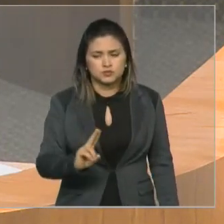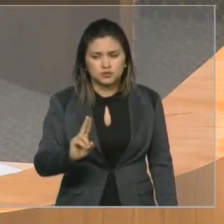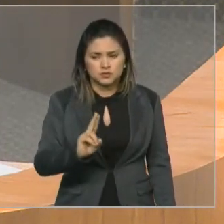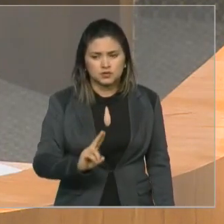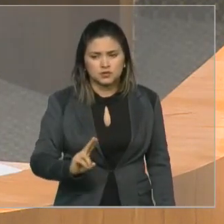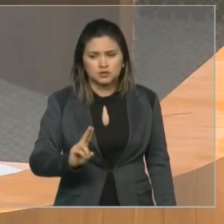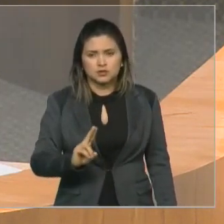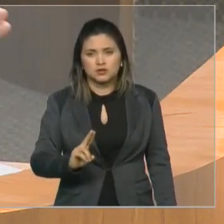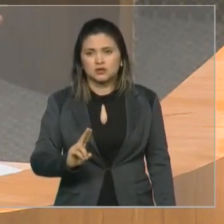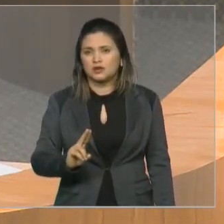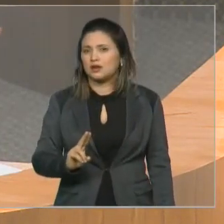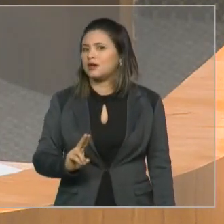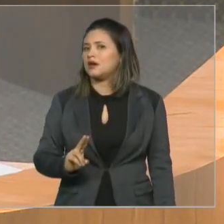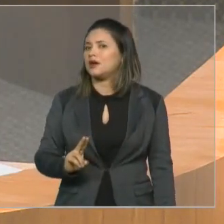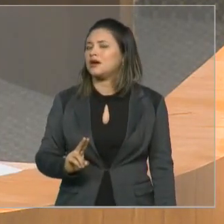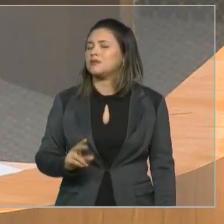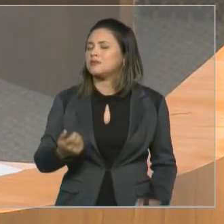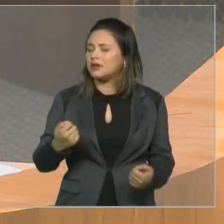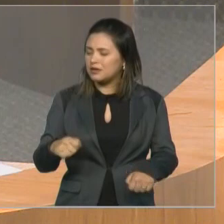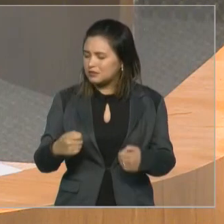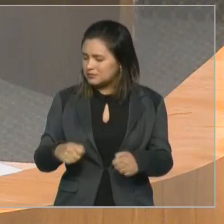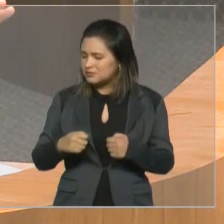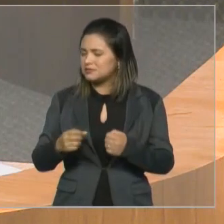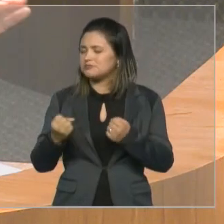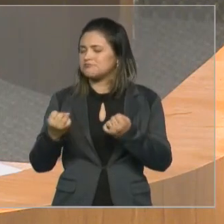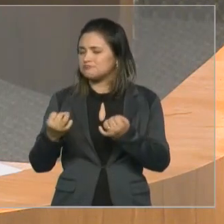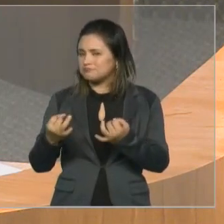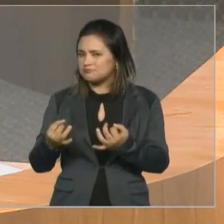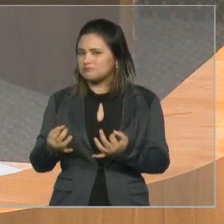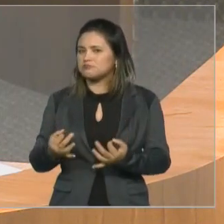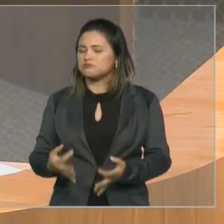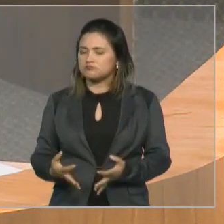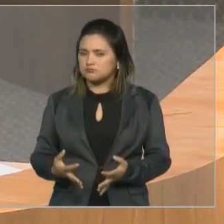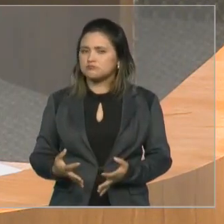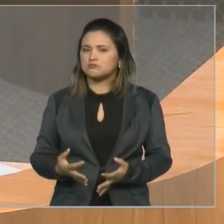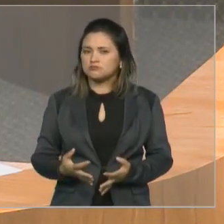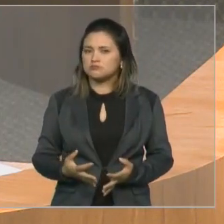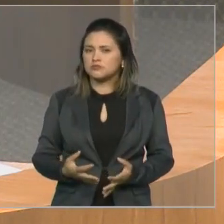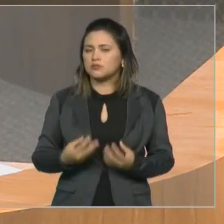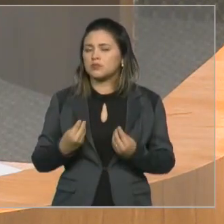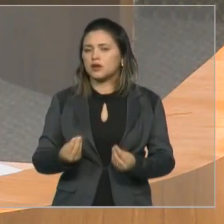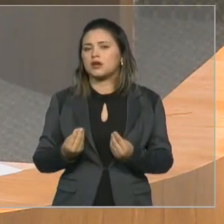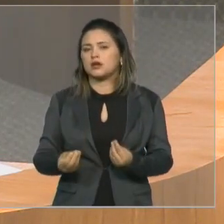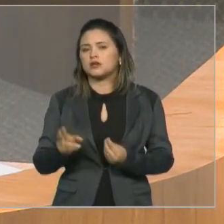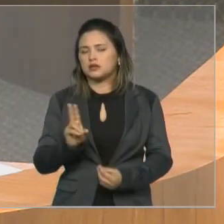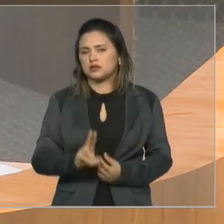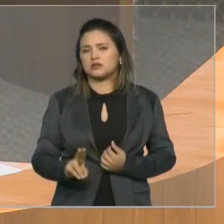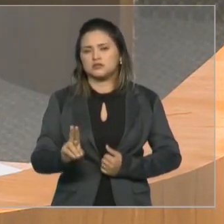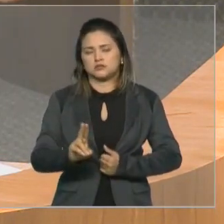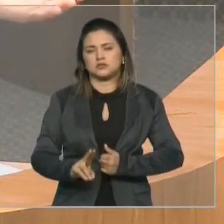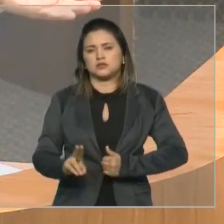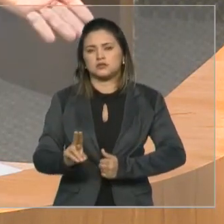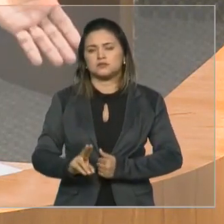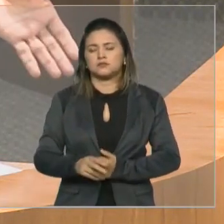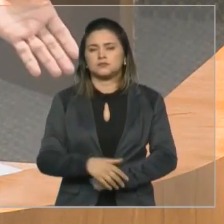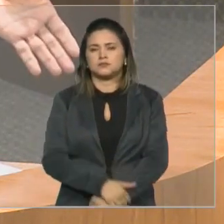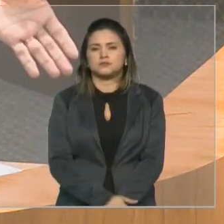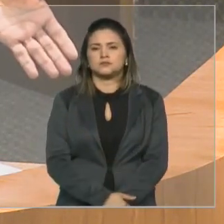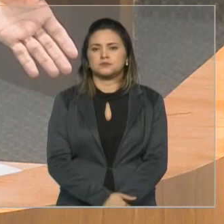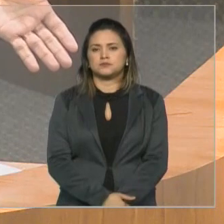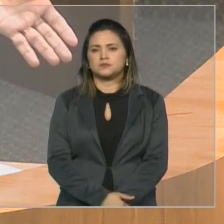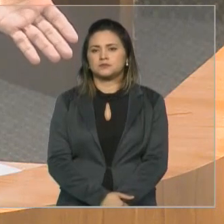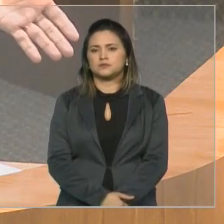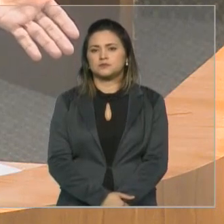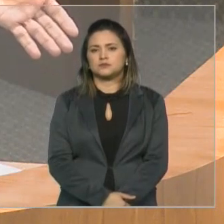não tem como fugir do crime de responsabilidade, do crime de improbidade administrativa. Da mesma forma que se vive no